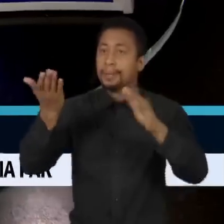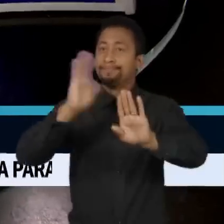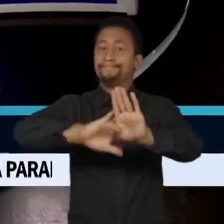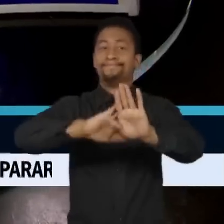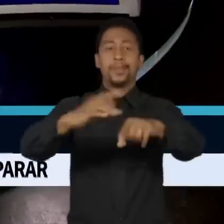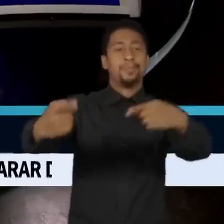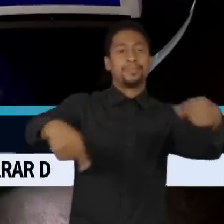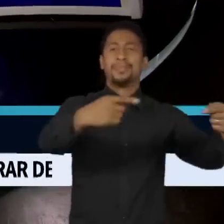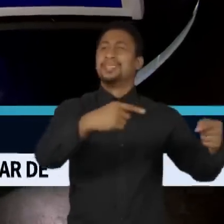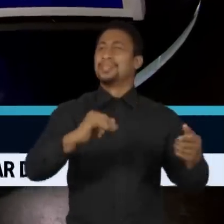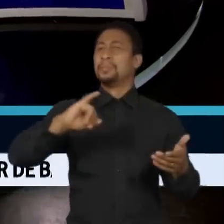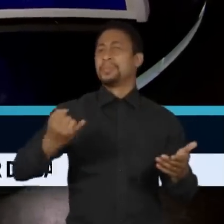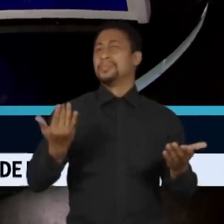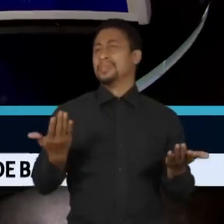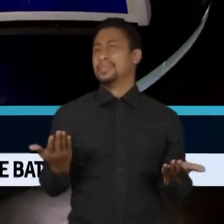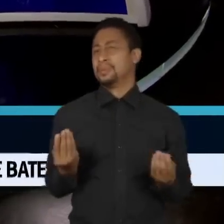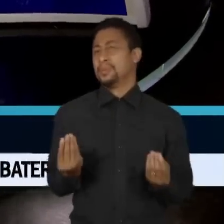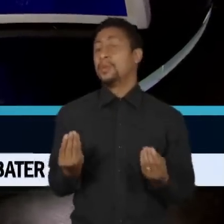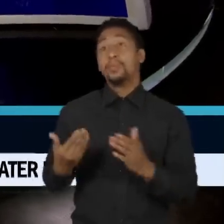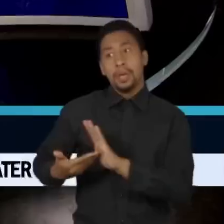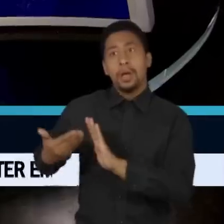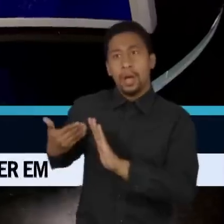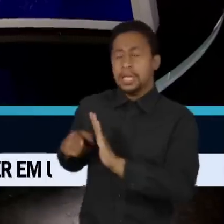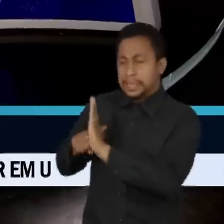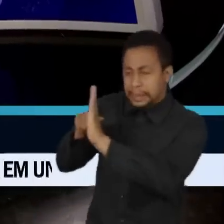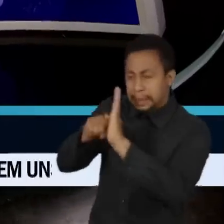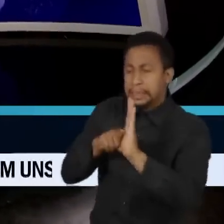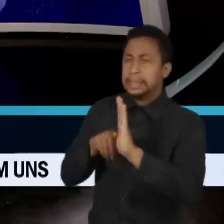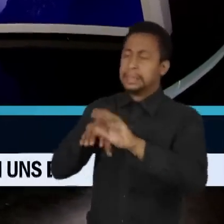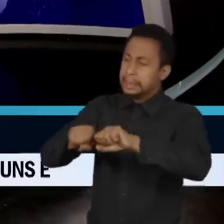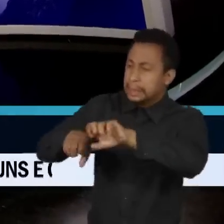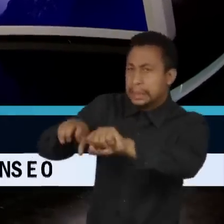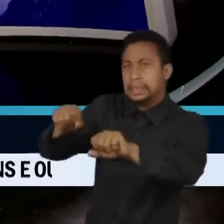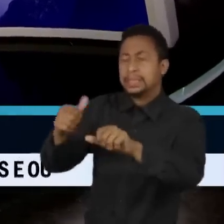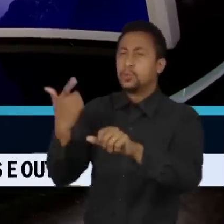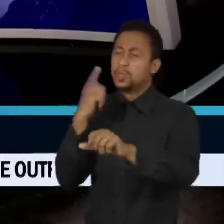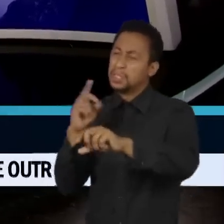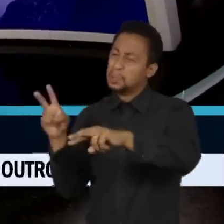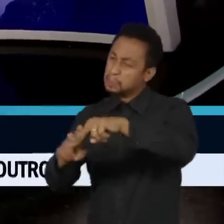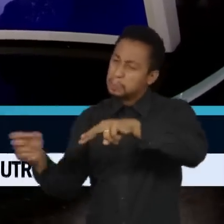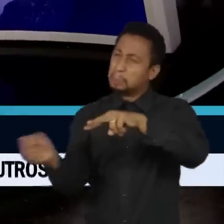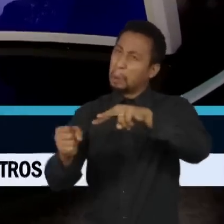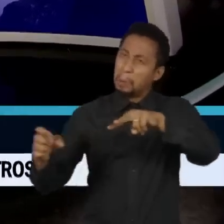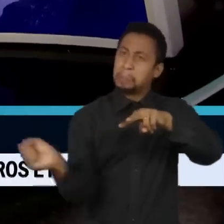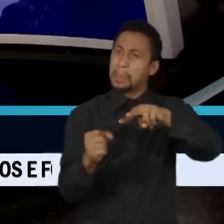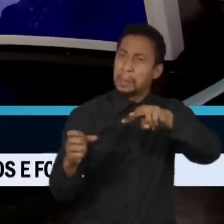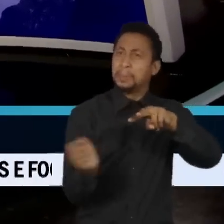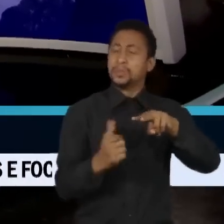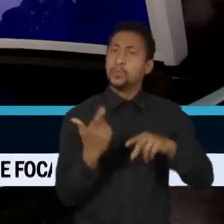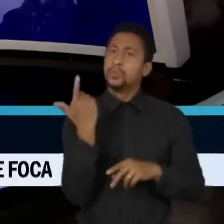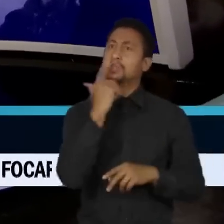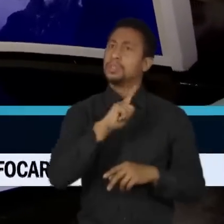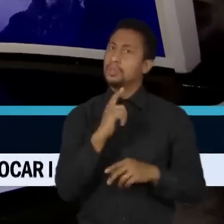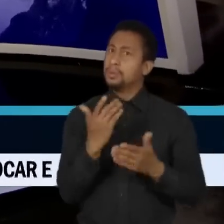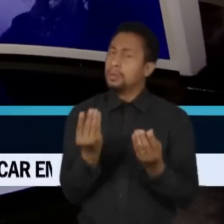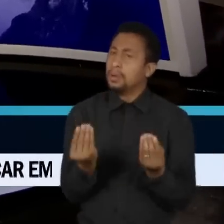crime organizado, os recursos, as pessoas, os locais e o número de pessoas que são ameaçadas. Oficiais